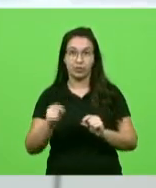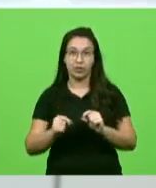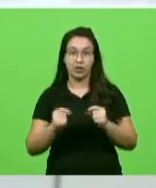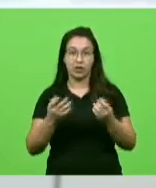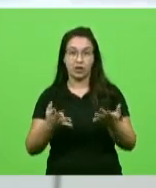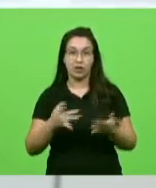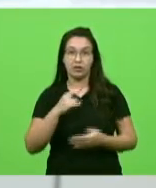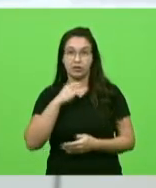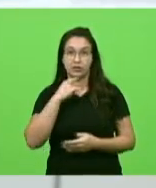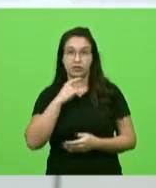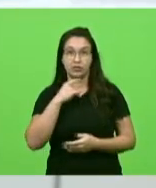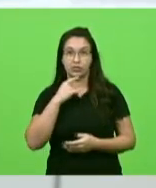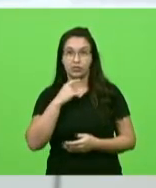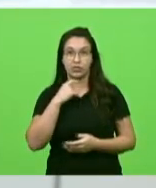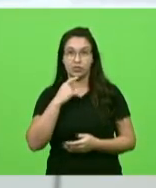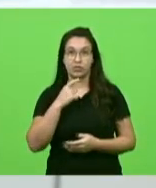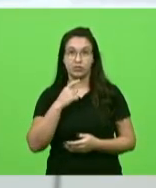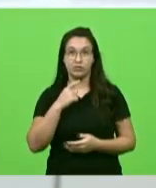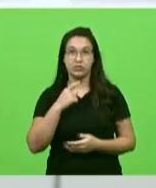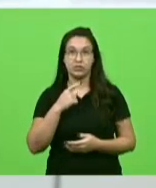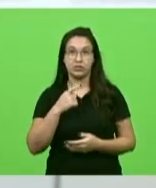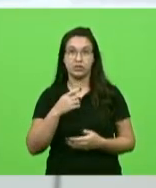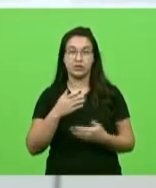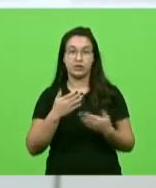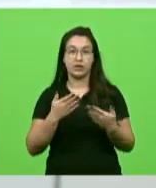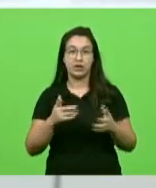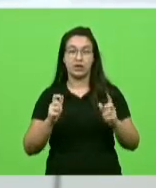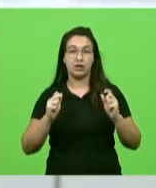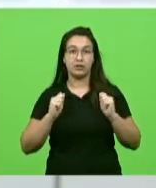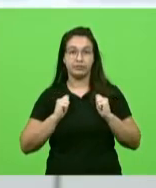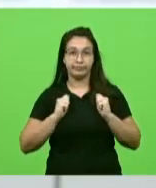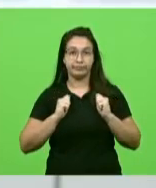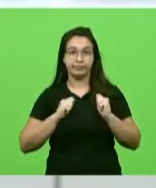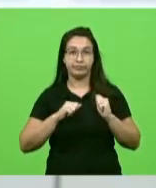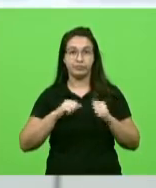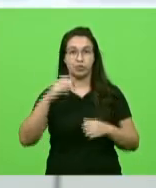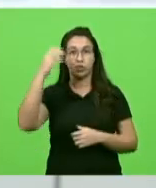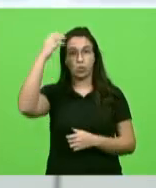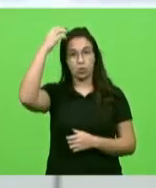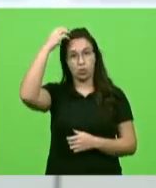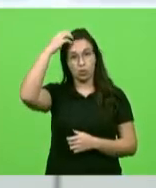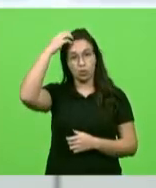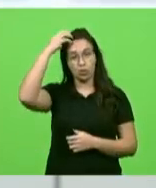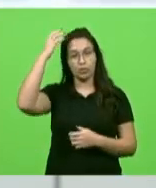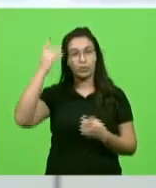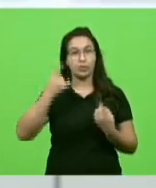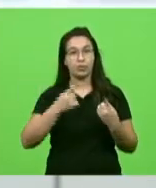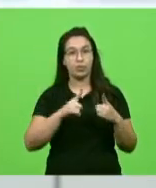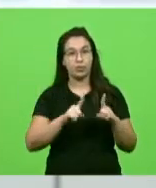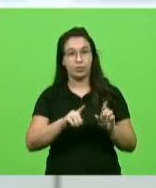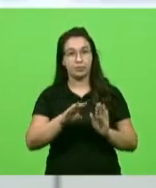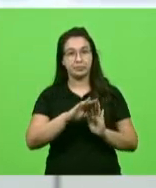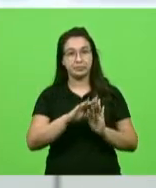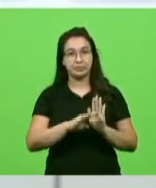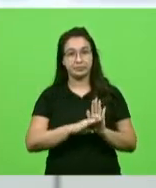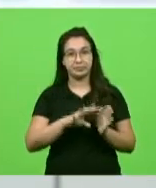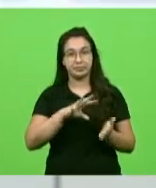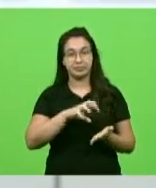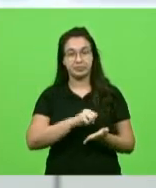de descortinar a prática de ato comissivo doloso atentatório à Norma de Regência